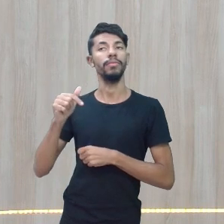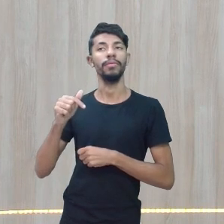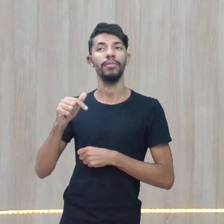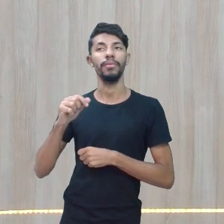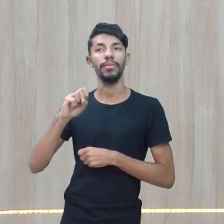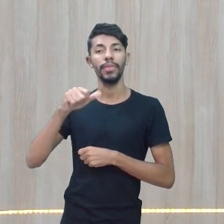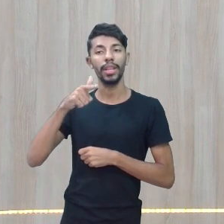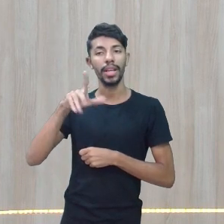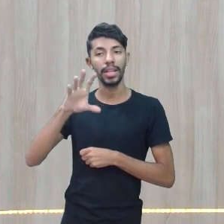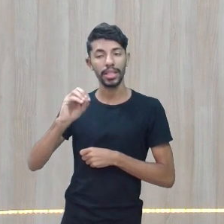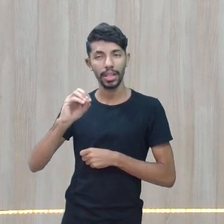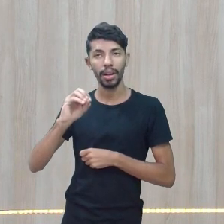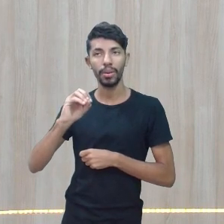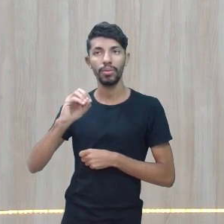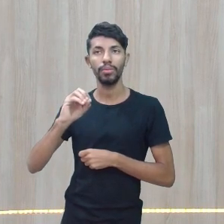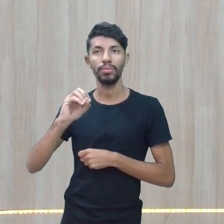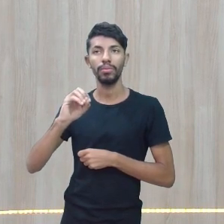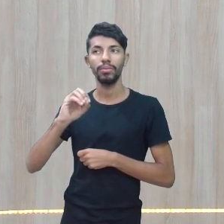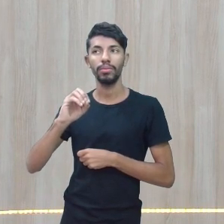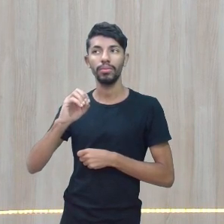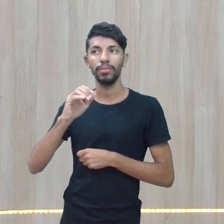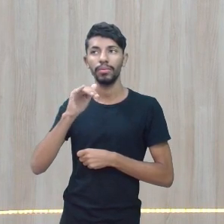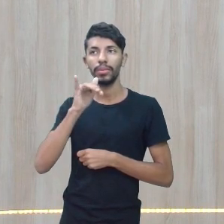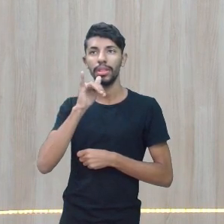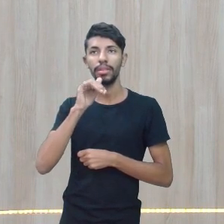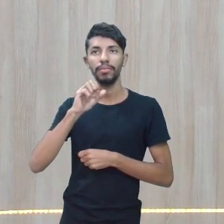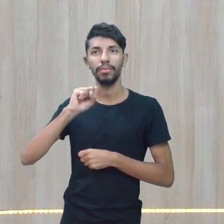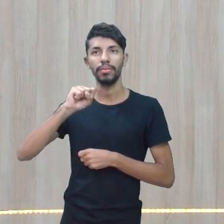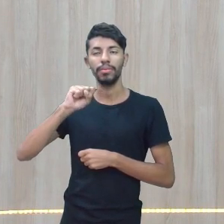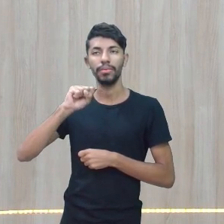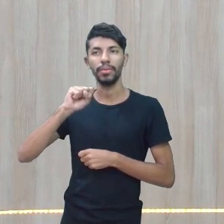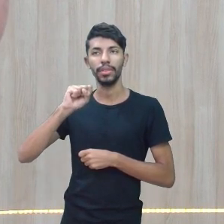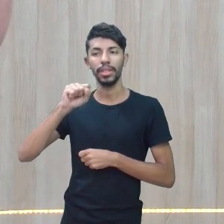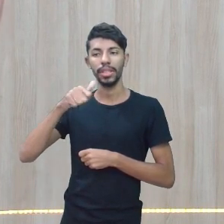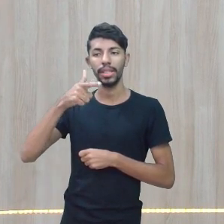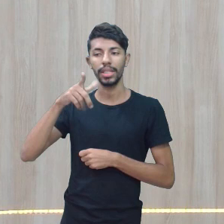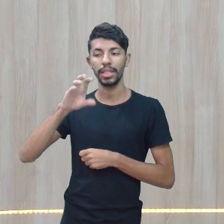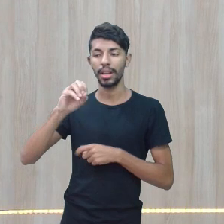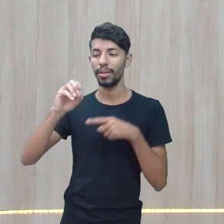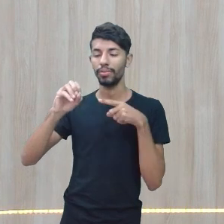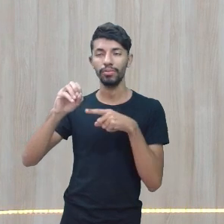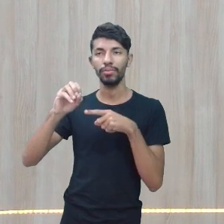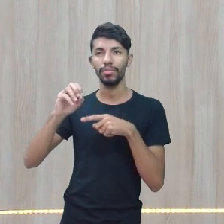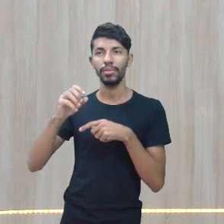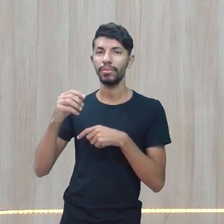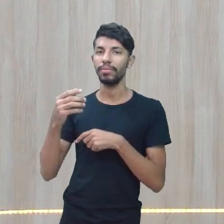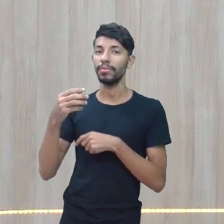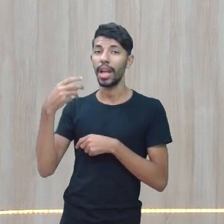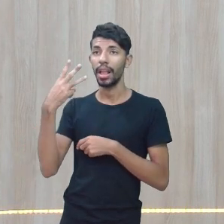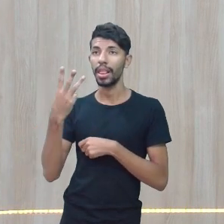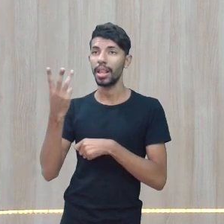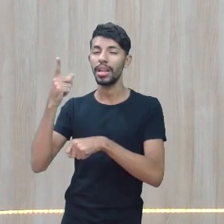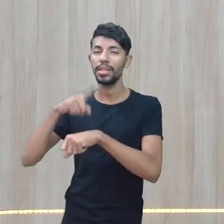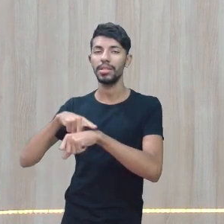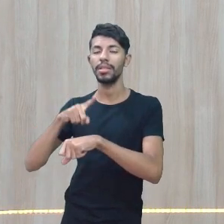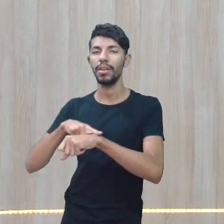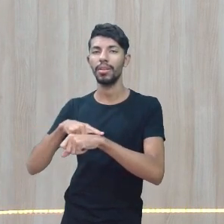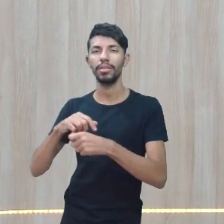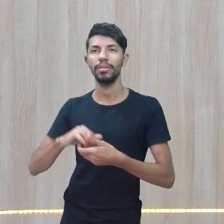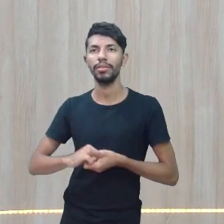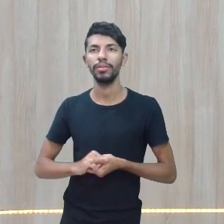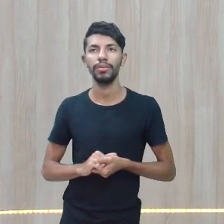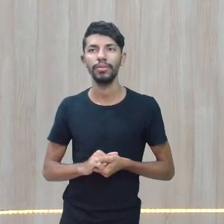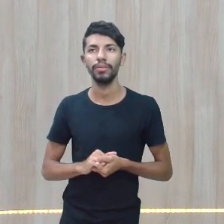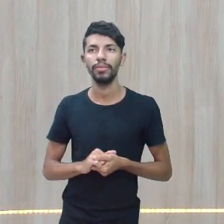quando é 1 hora, você vê, não é? Que é no singular, não é? São 3 horas, não é?